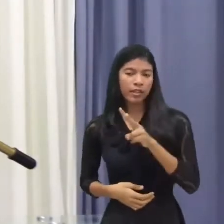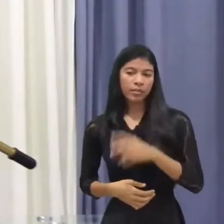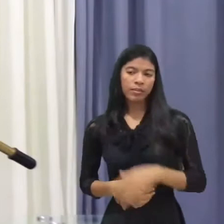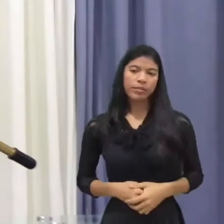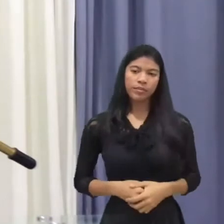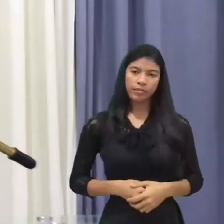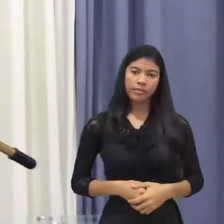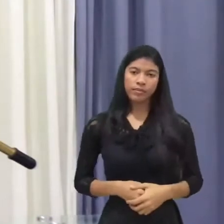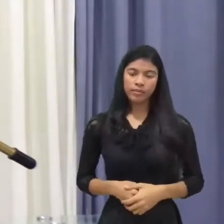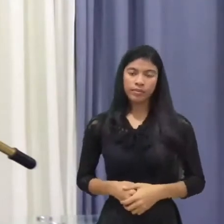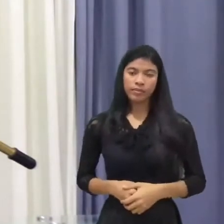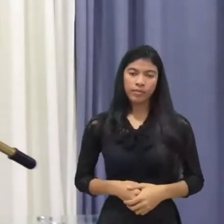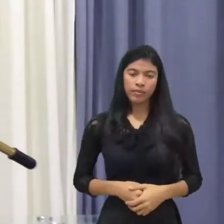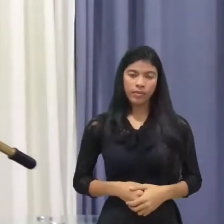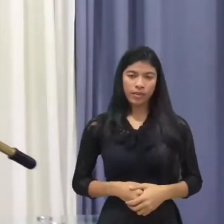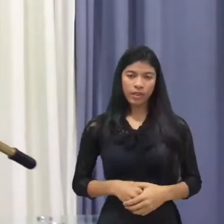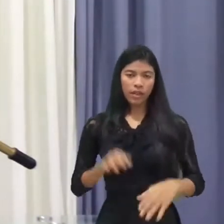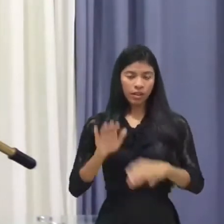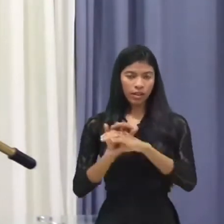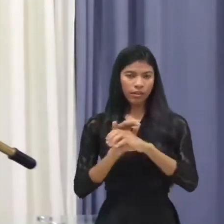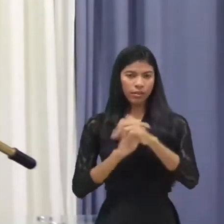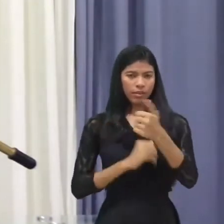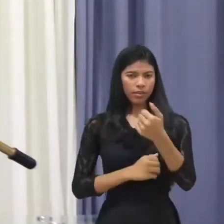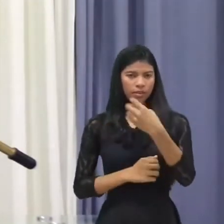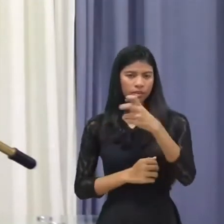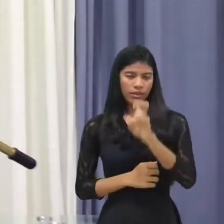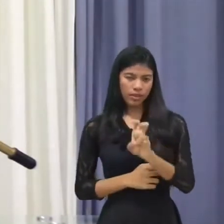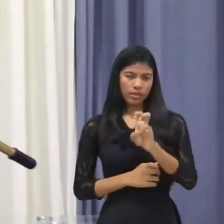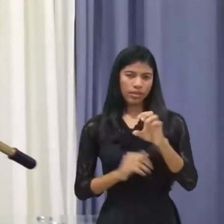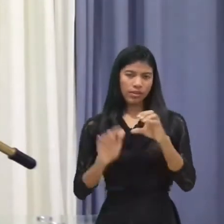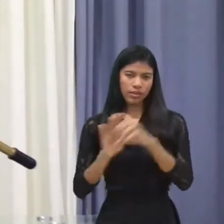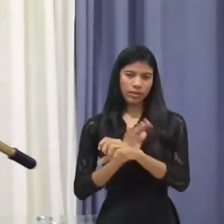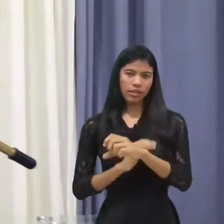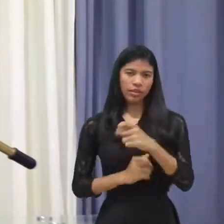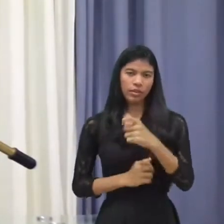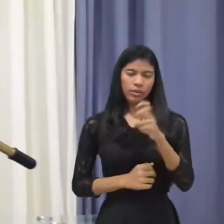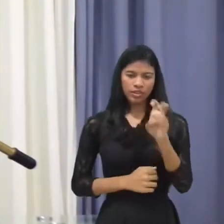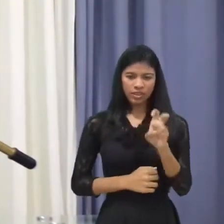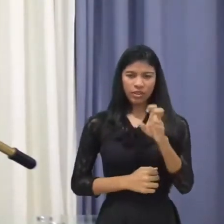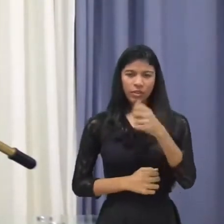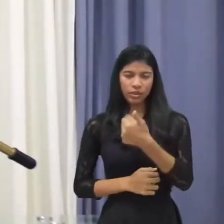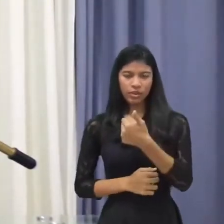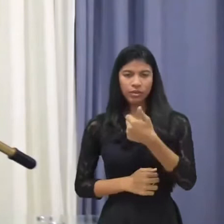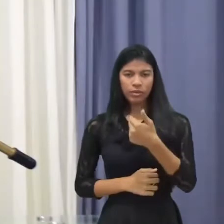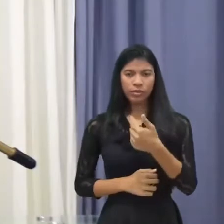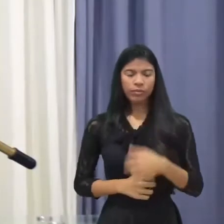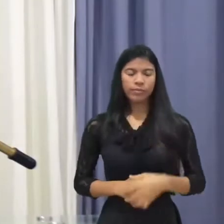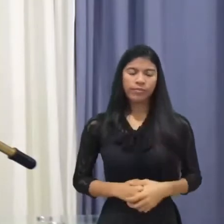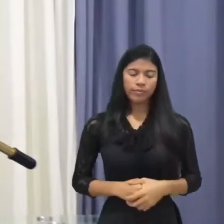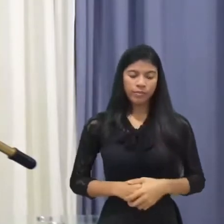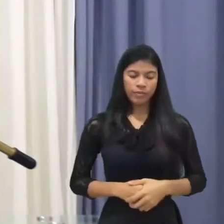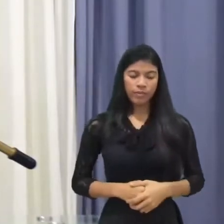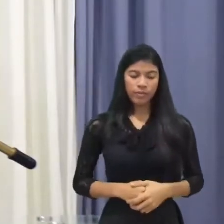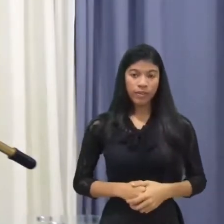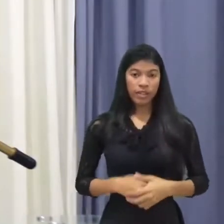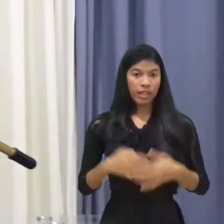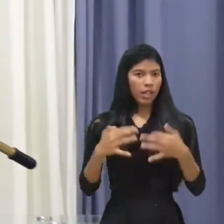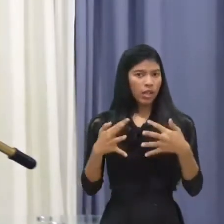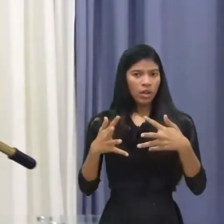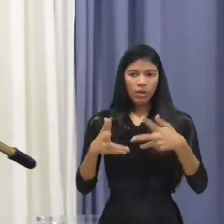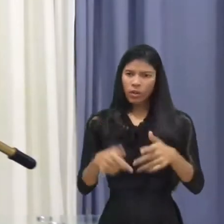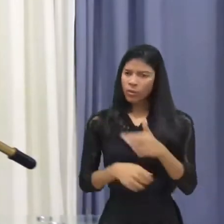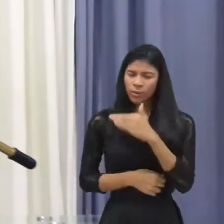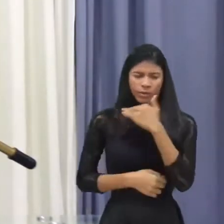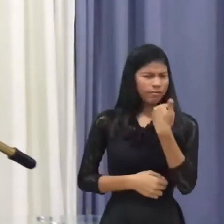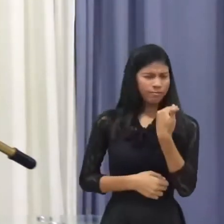capítulo 15, versos 51 e 52. Eis que vos digo um mistério: nem todos